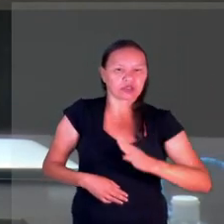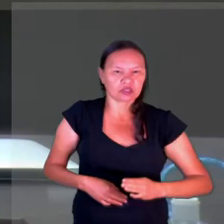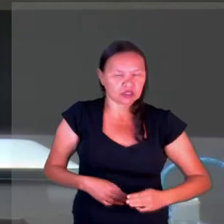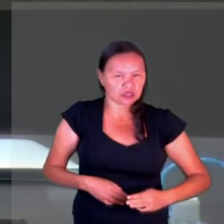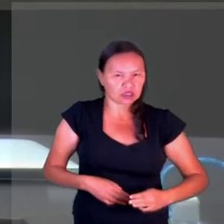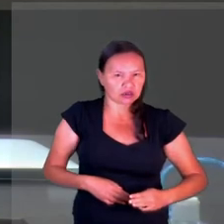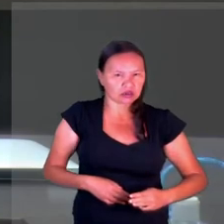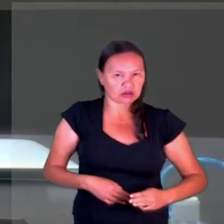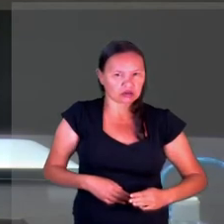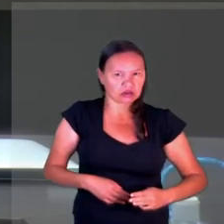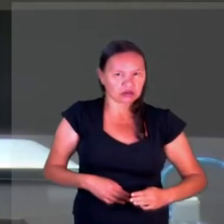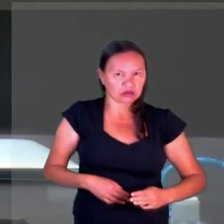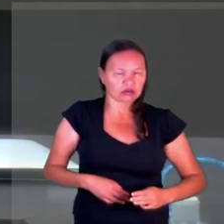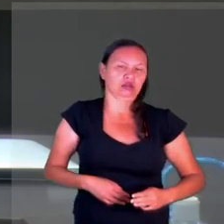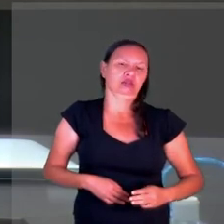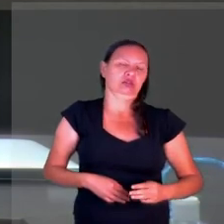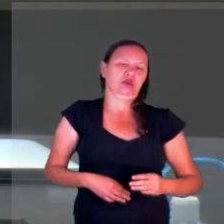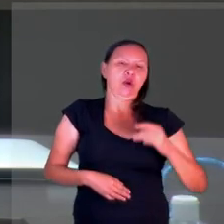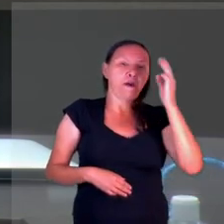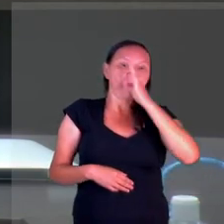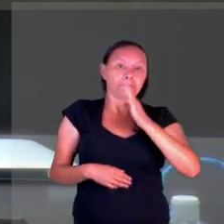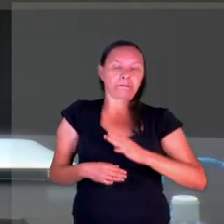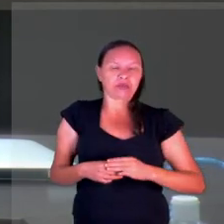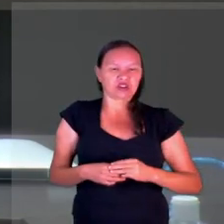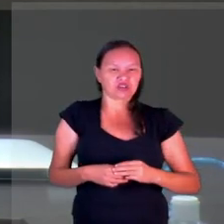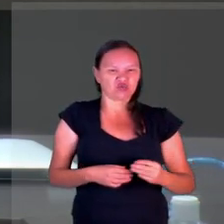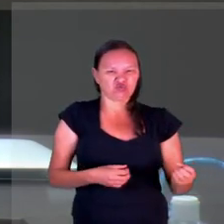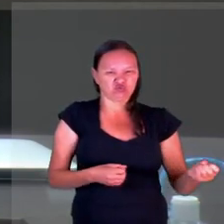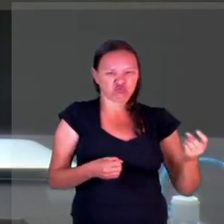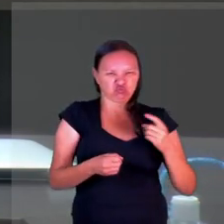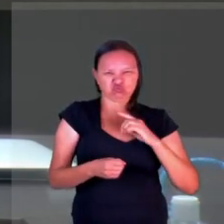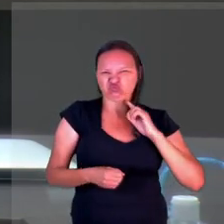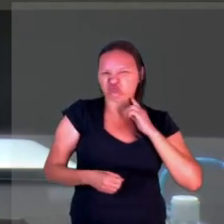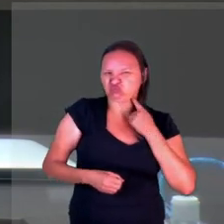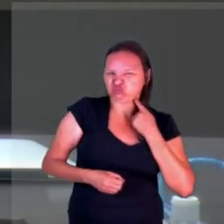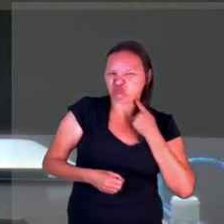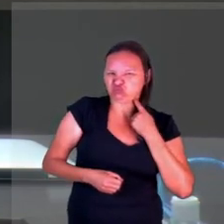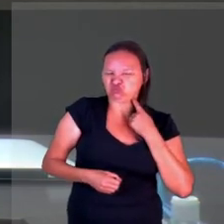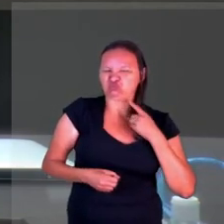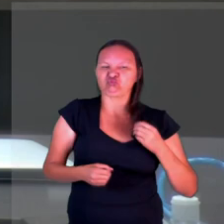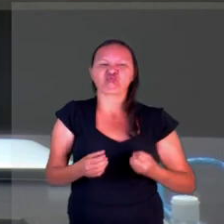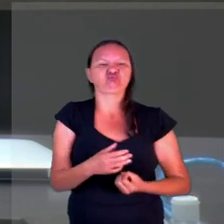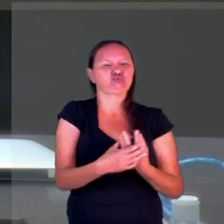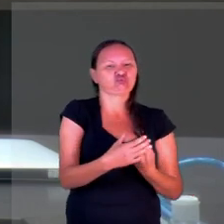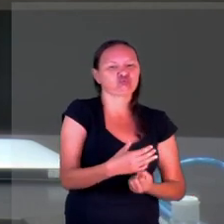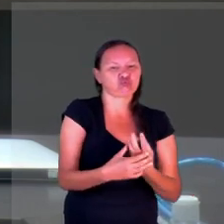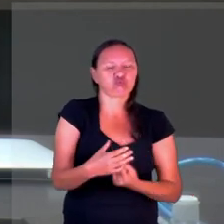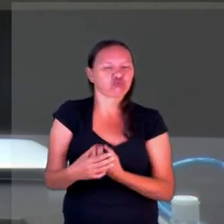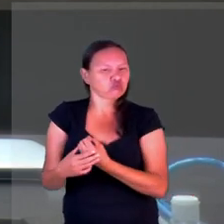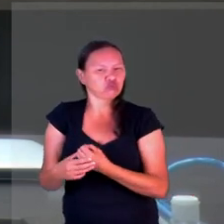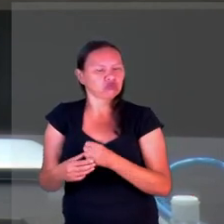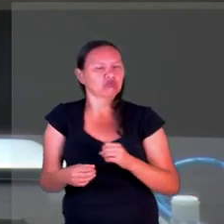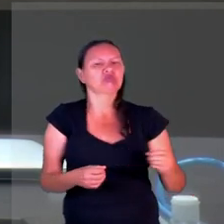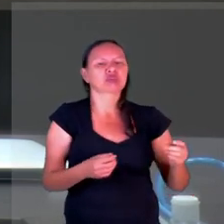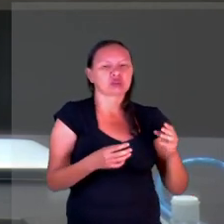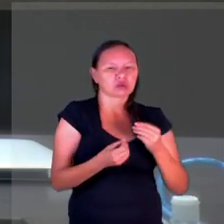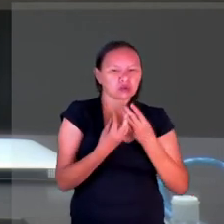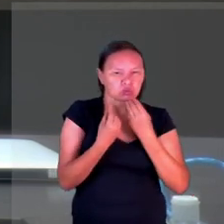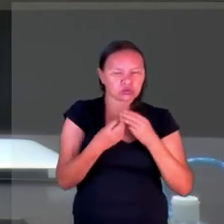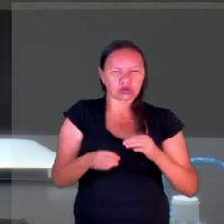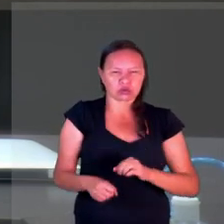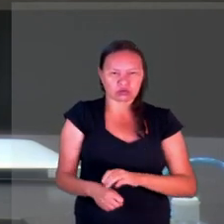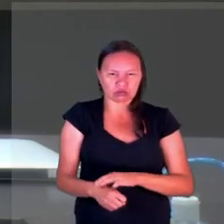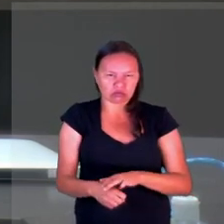grave porque o Brasil virou a a lixeira ambiental relativamente ao aos agrotóxicos né ele